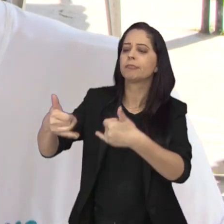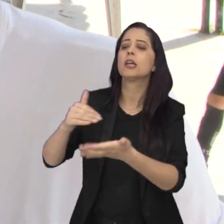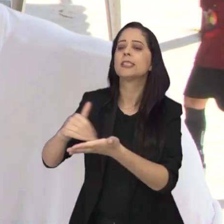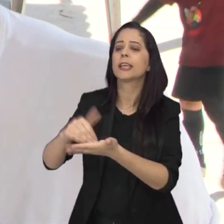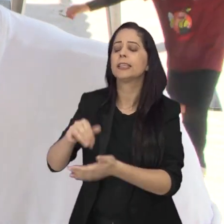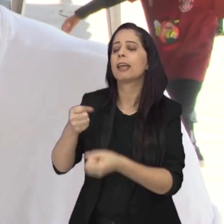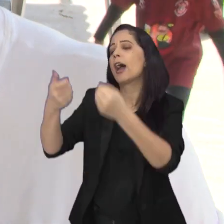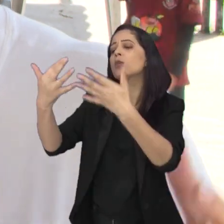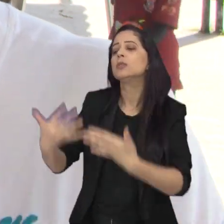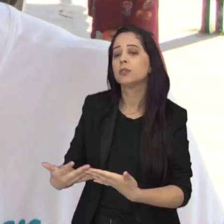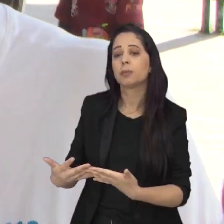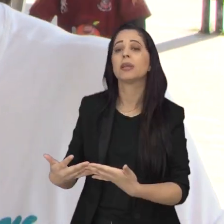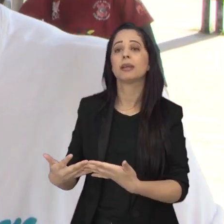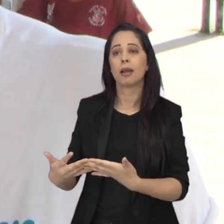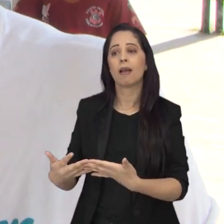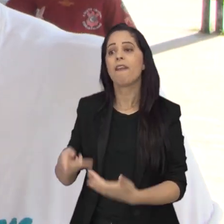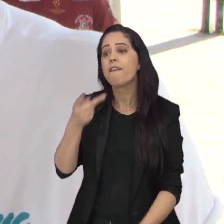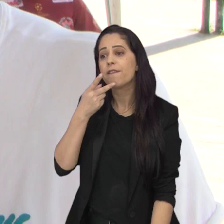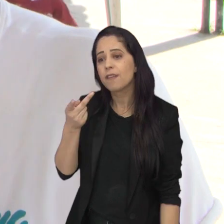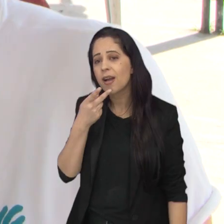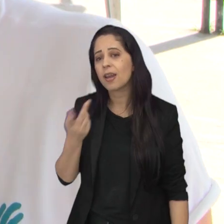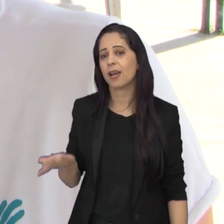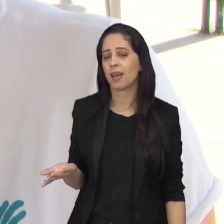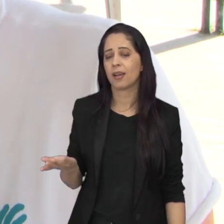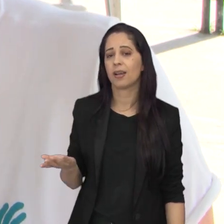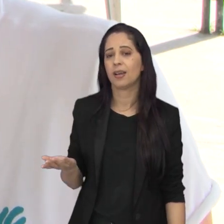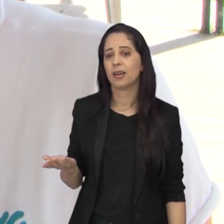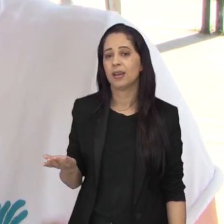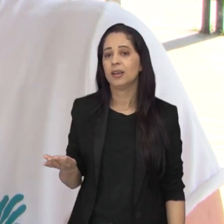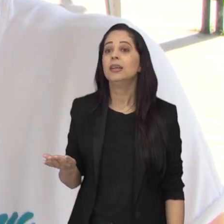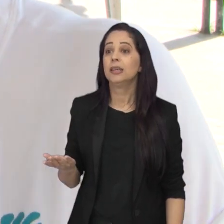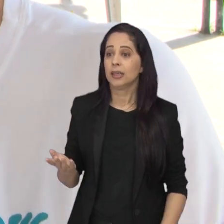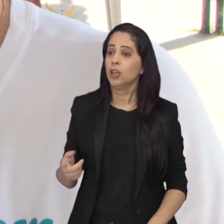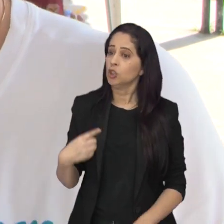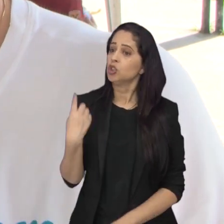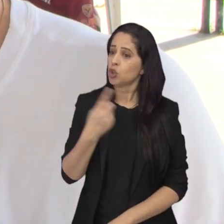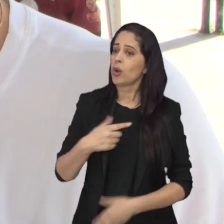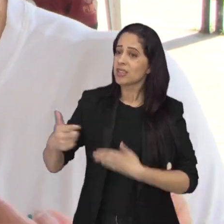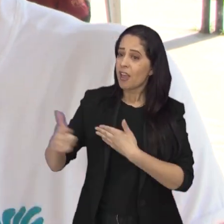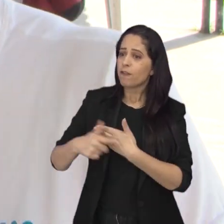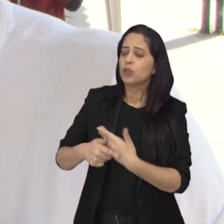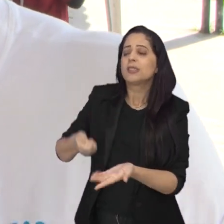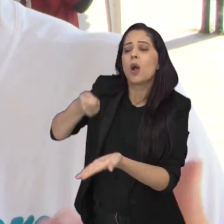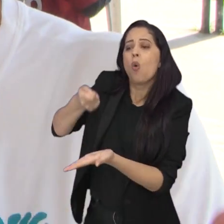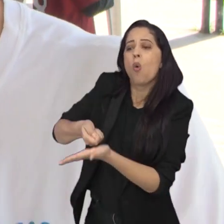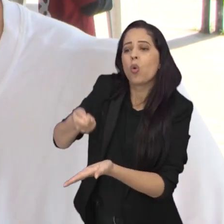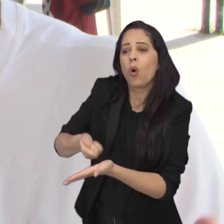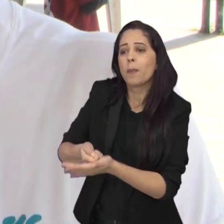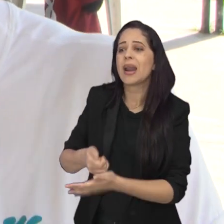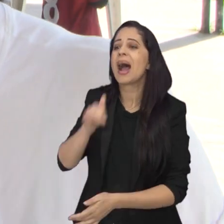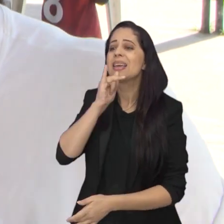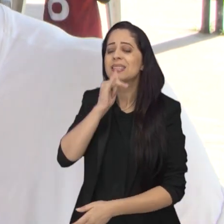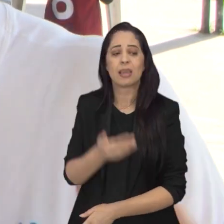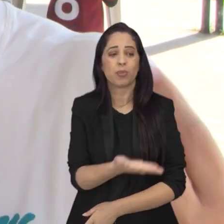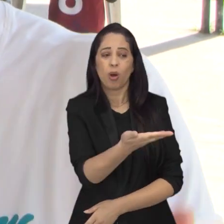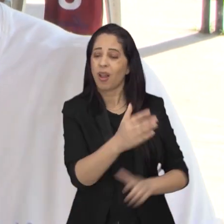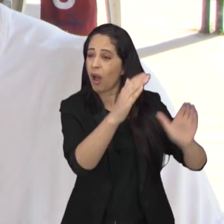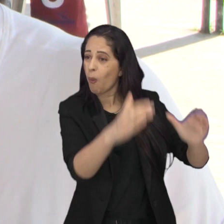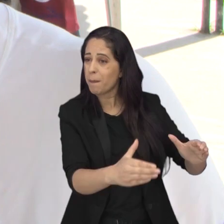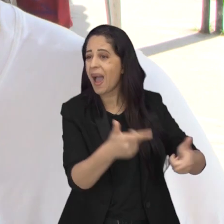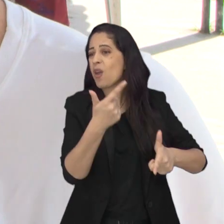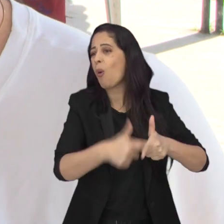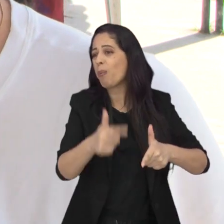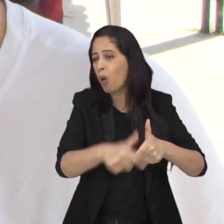secretário quando isso é possível e mostrar, fazer esse papel de cobrança. E olha, a comunidade está pedindo, a comunidade